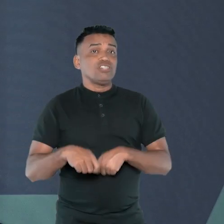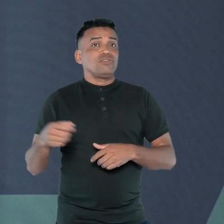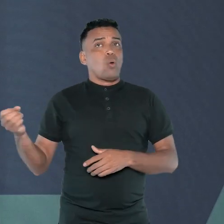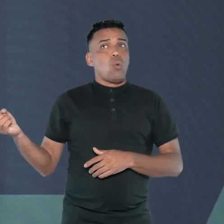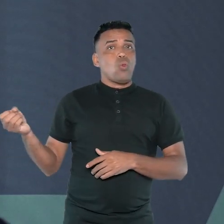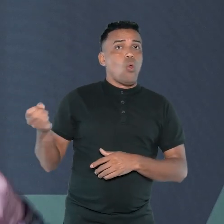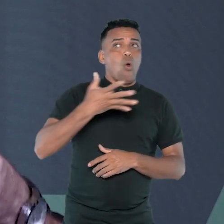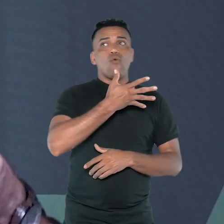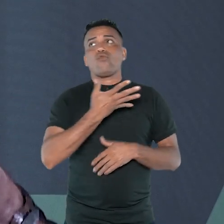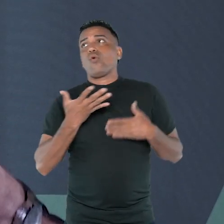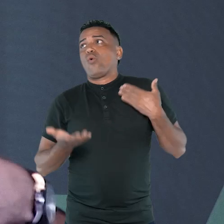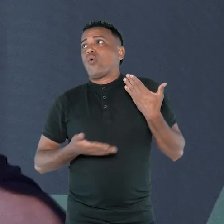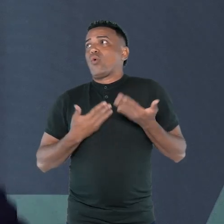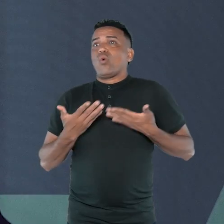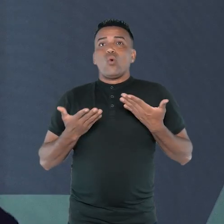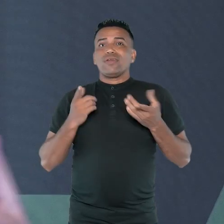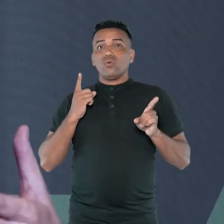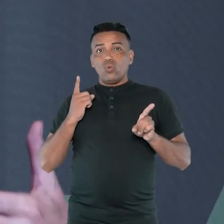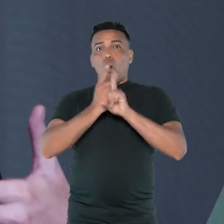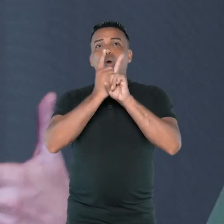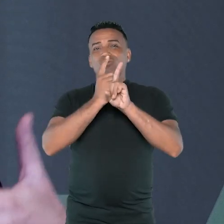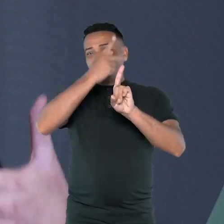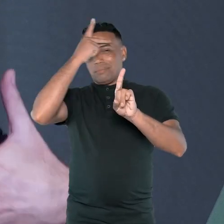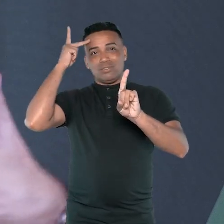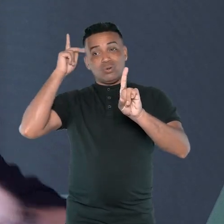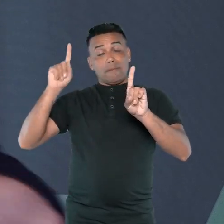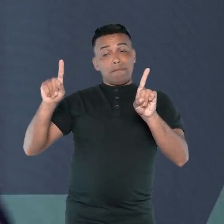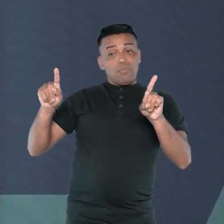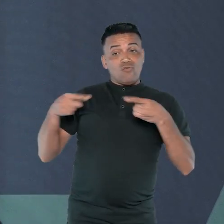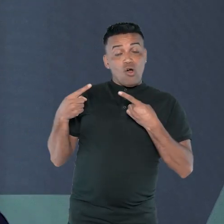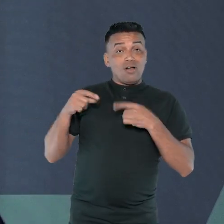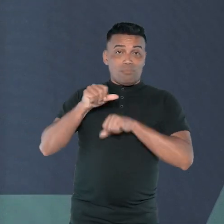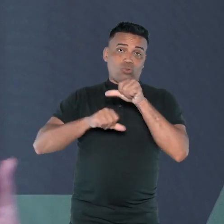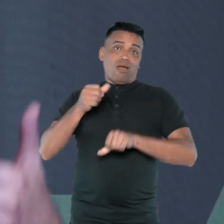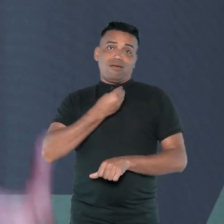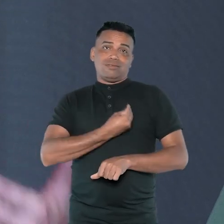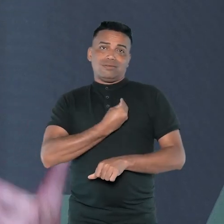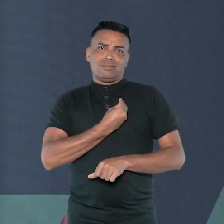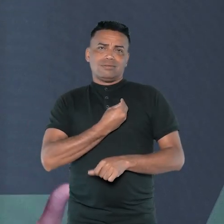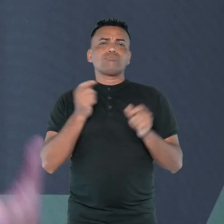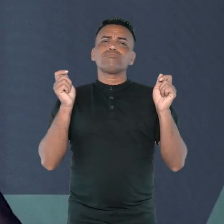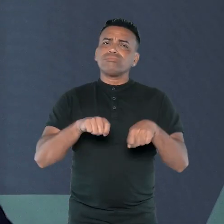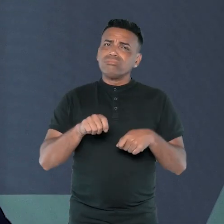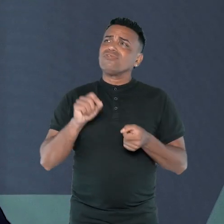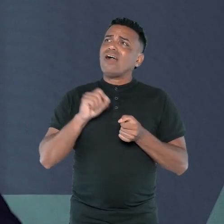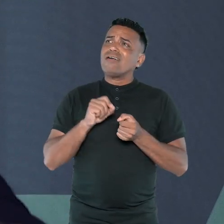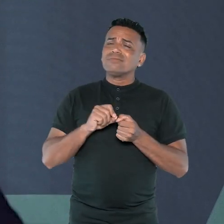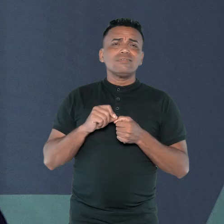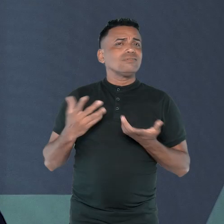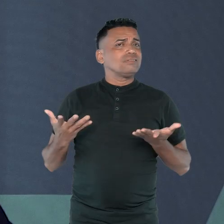novo, do encontro com alguém que te provoca um novo rumo na vida, como é possível fazer